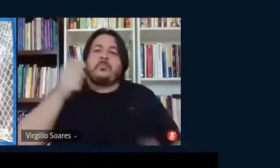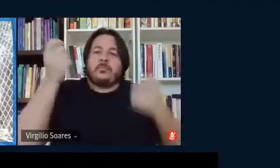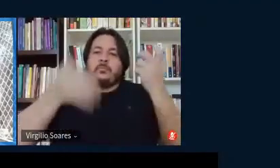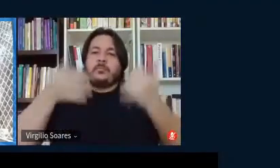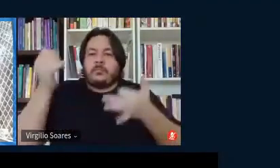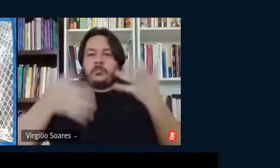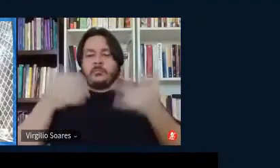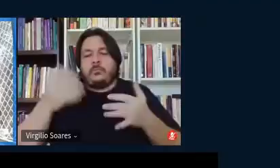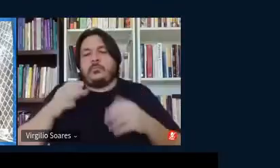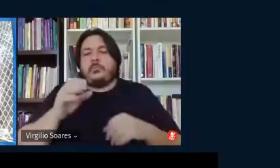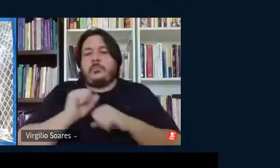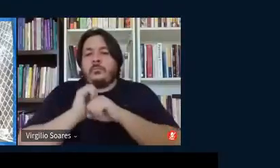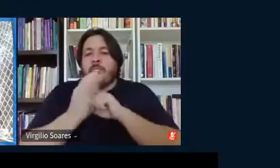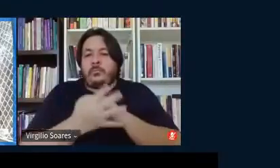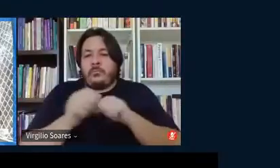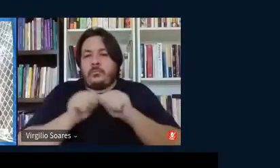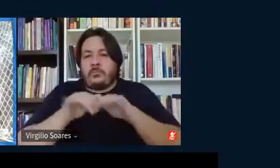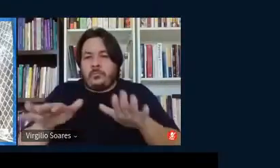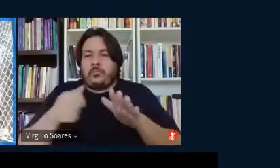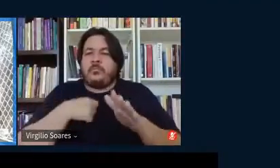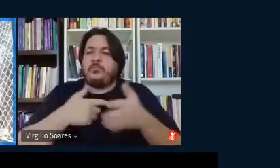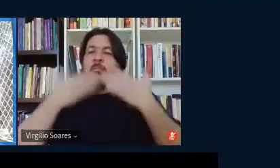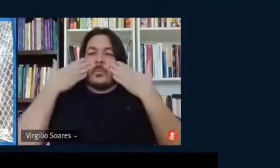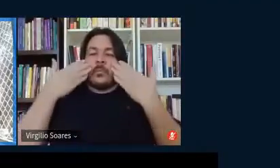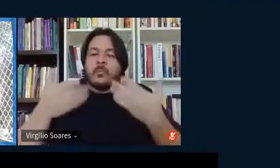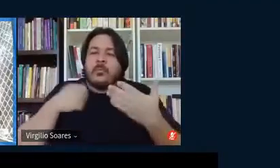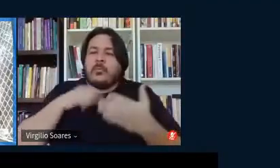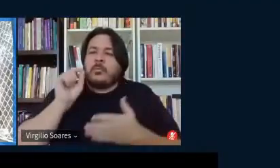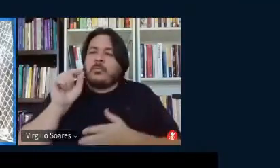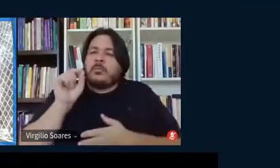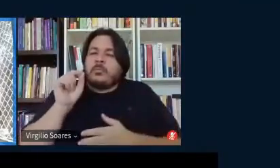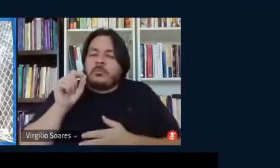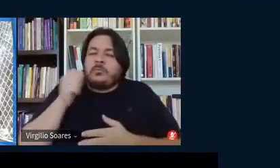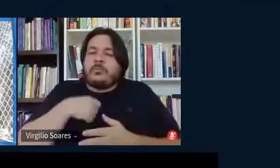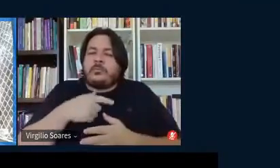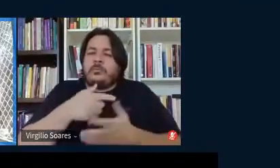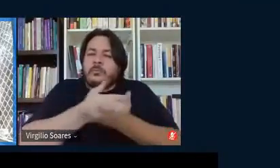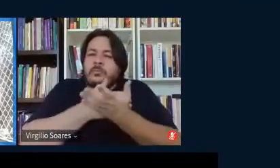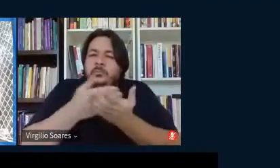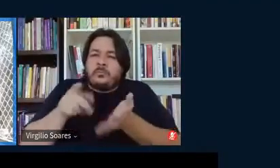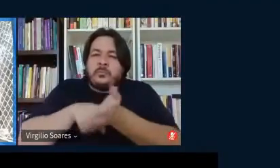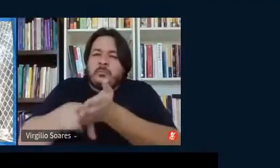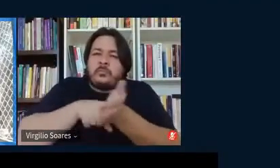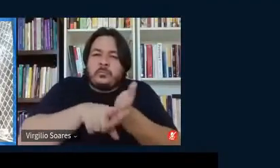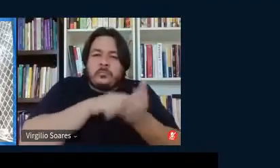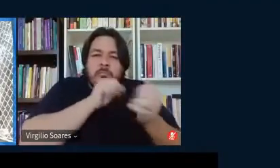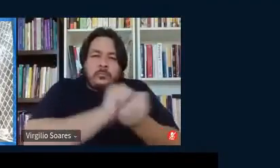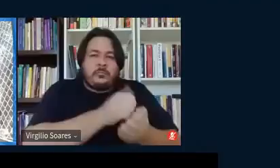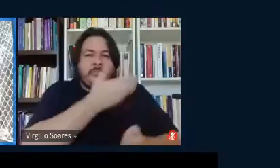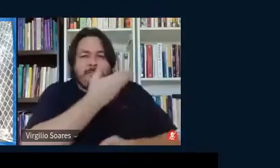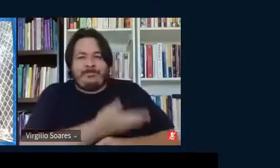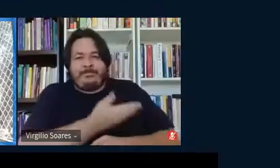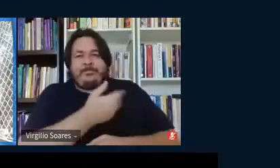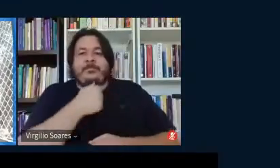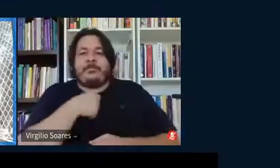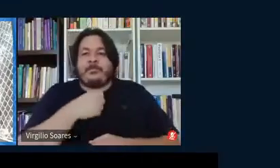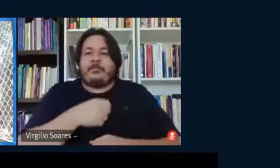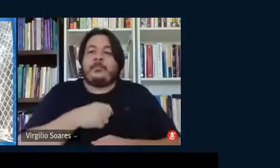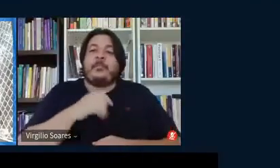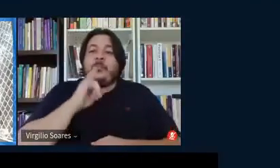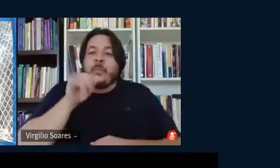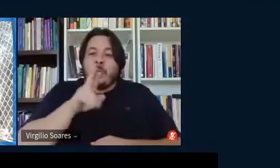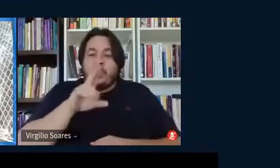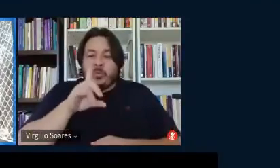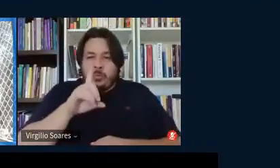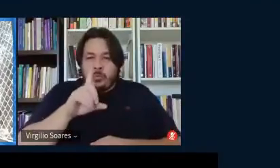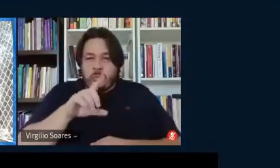Covid-19. Hoje eu vou apresentar um pouquinho do que a gente está começando a fazer aqui com a Júlia Garcia, que está me acompanhando. Eu vou agradecer, então,